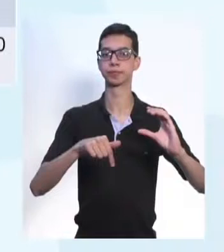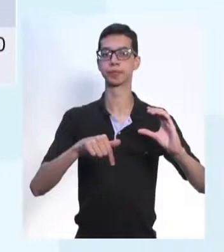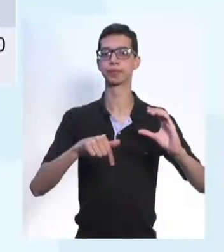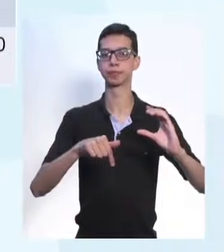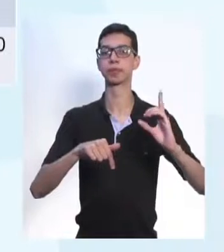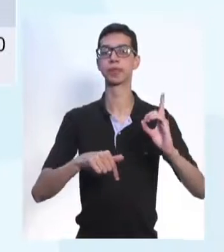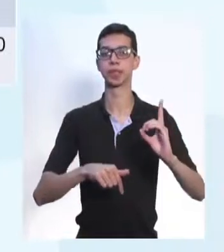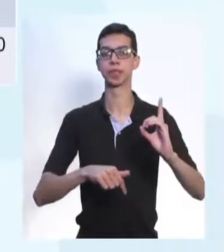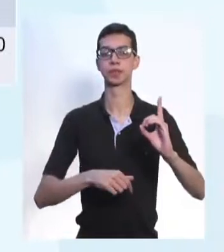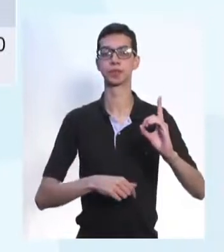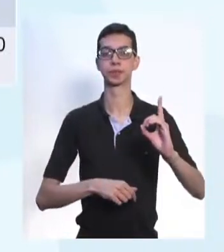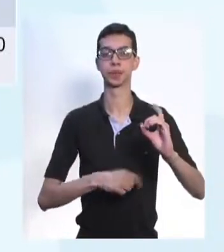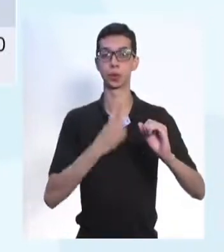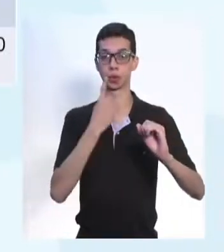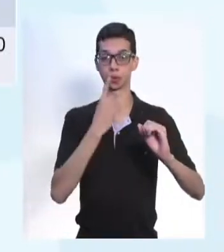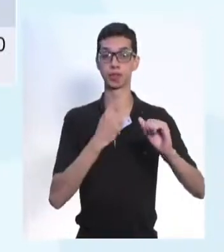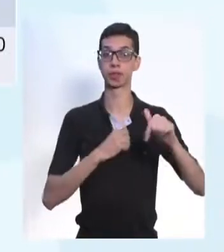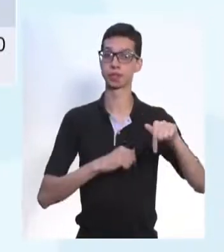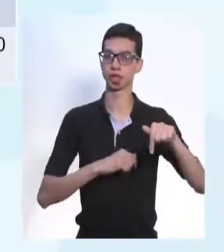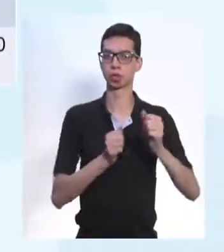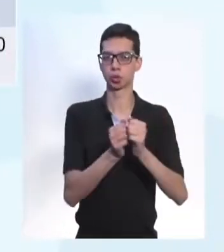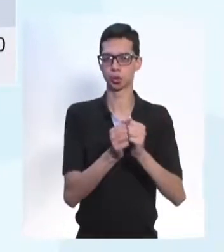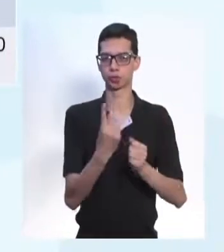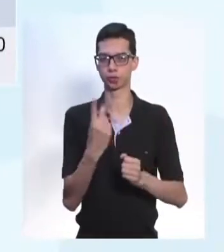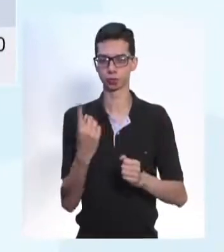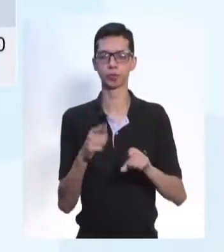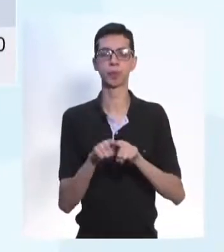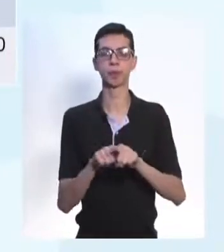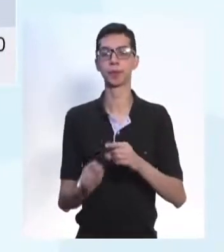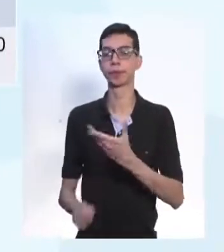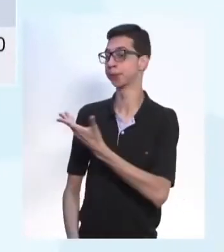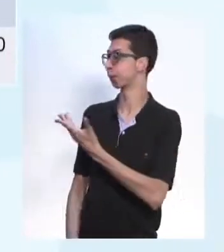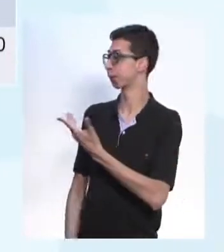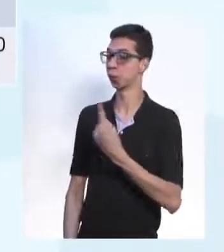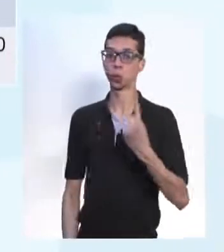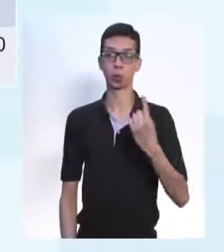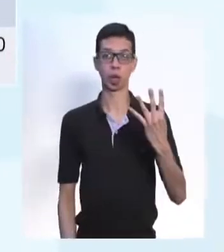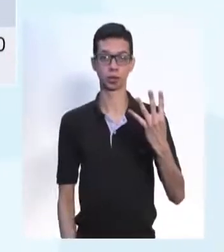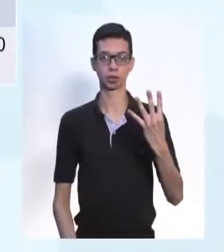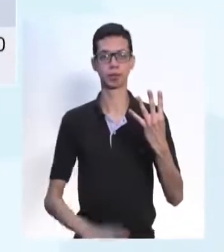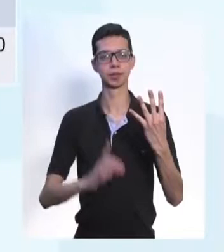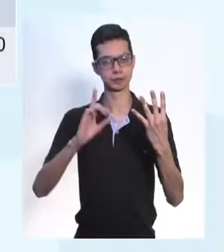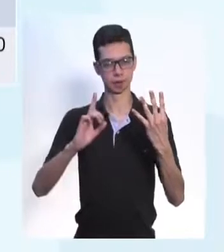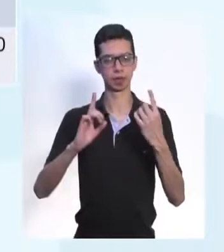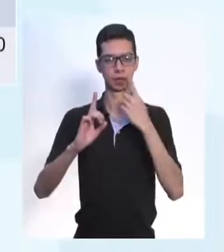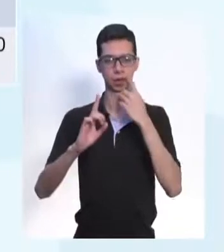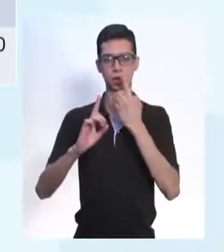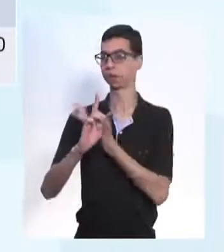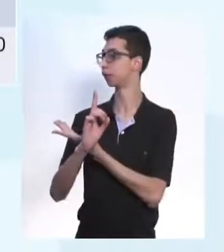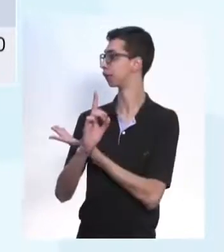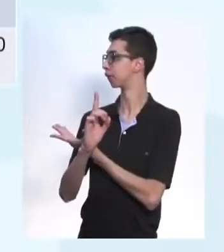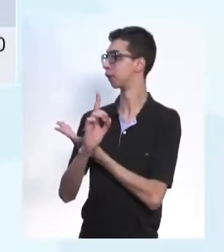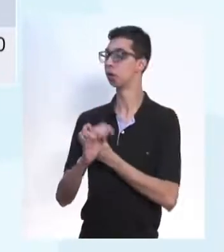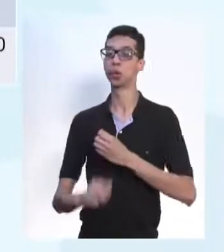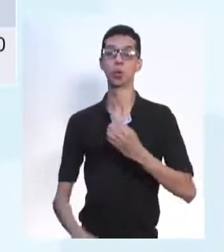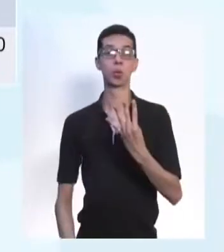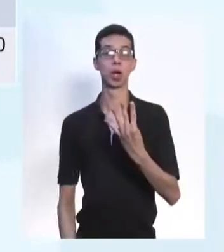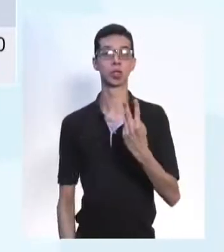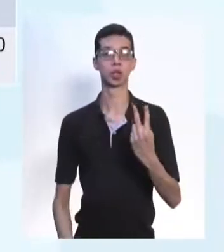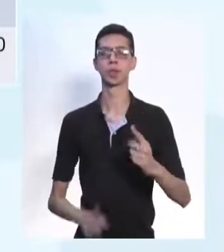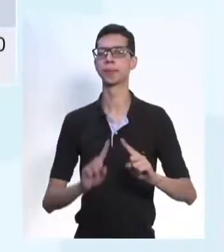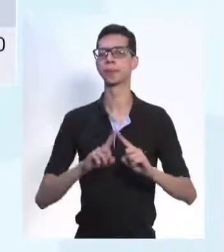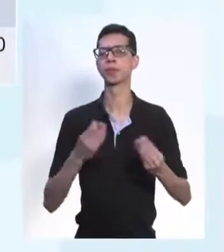21, com 21, e no 14 ali, o D, eu encontro 42. Mas como que eu vou encontrar